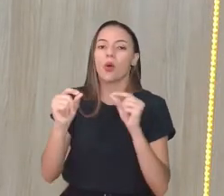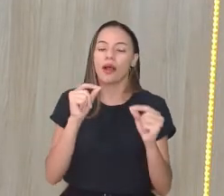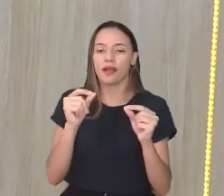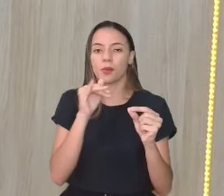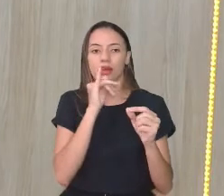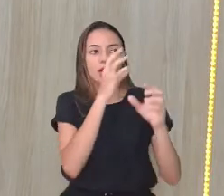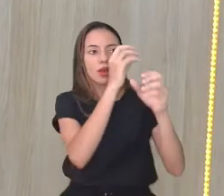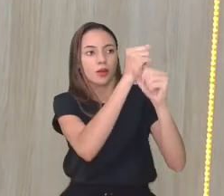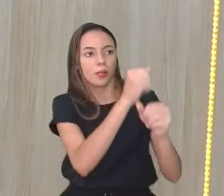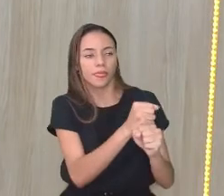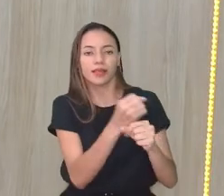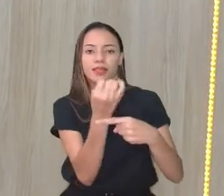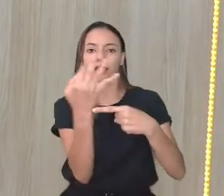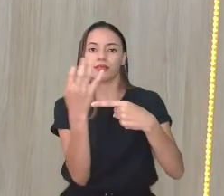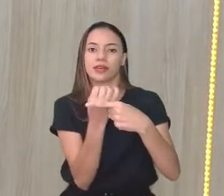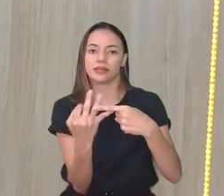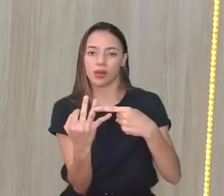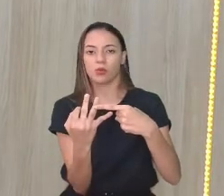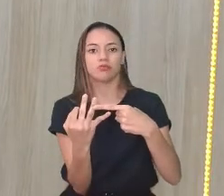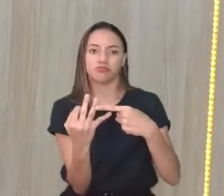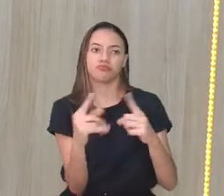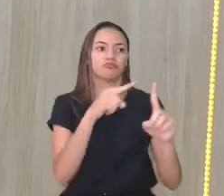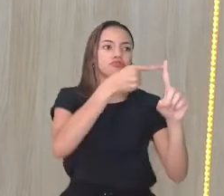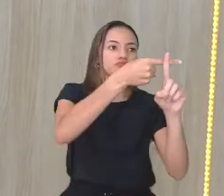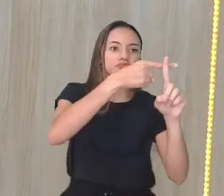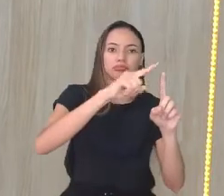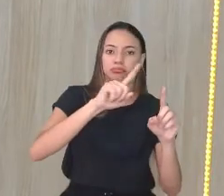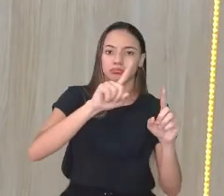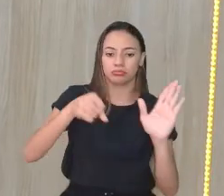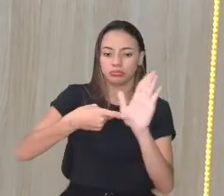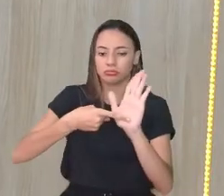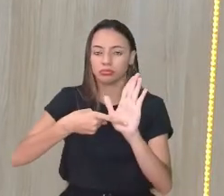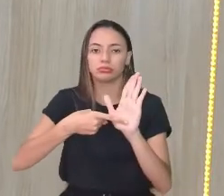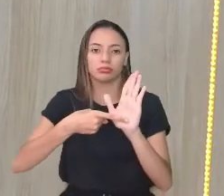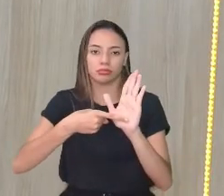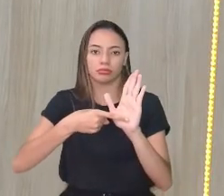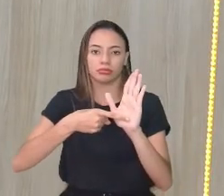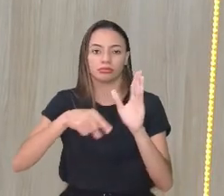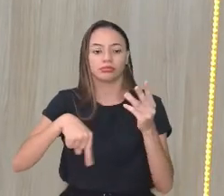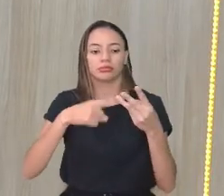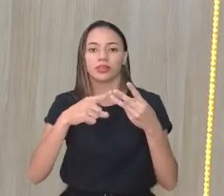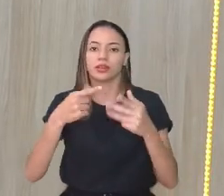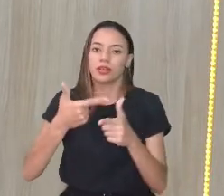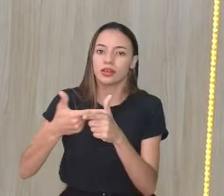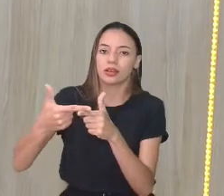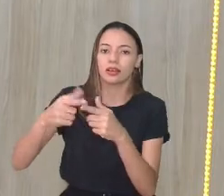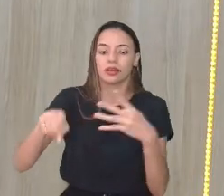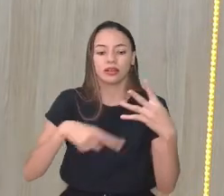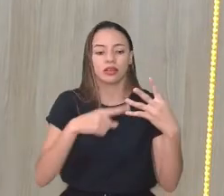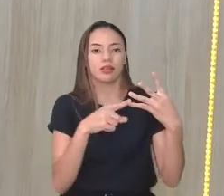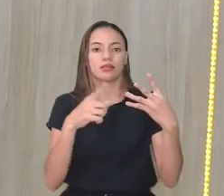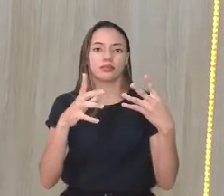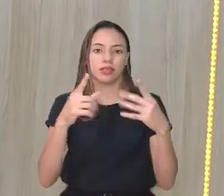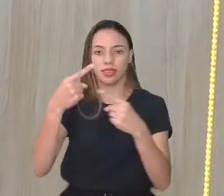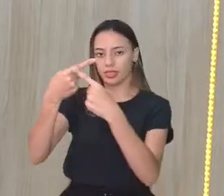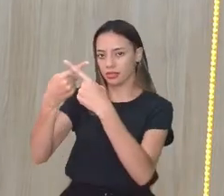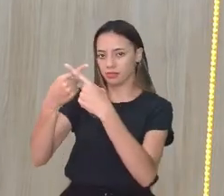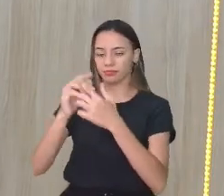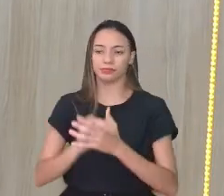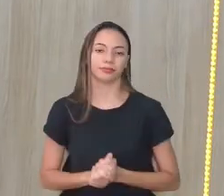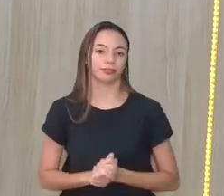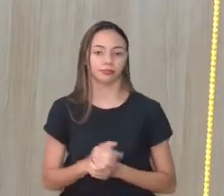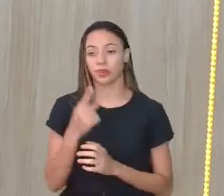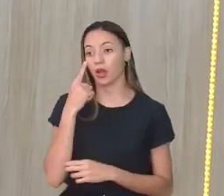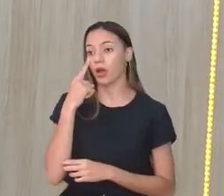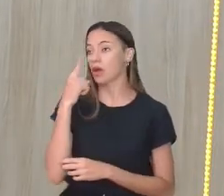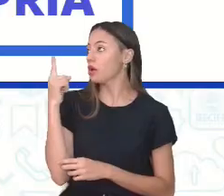a adição de fração, subtração, multiplicação e divisão, tá certo? Então, dá uma olhadinha aqui,